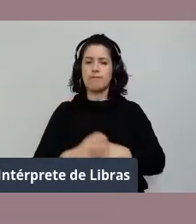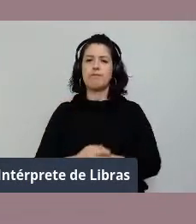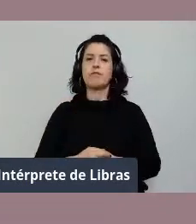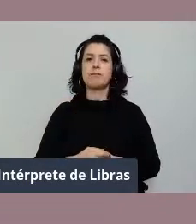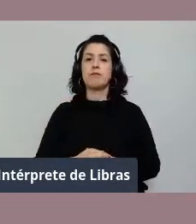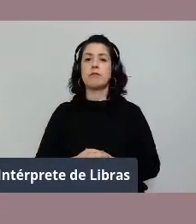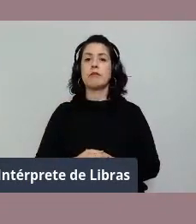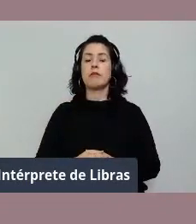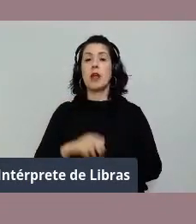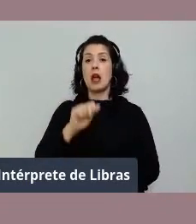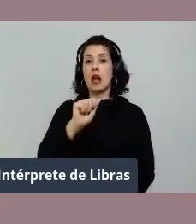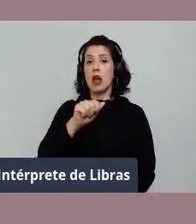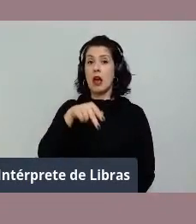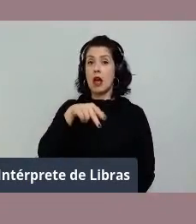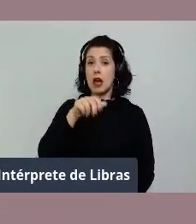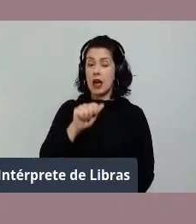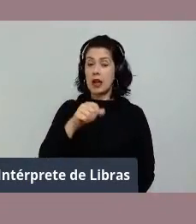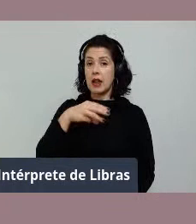Ana Maria Machado,